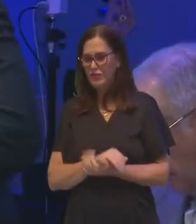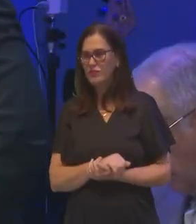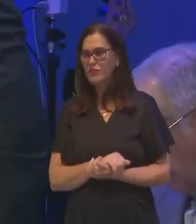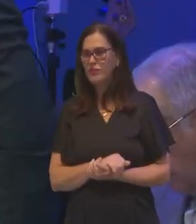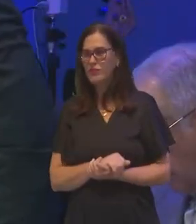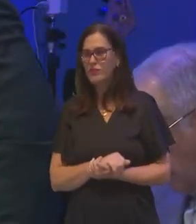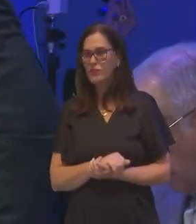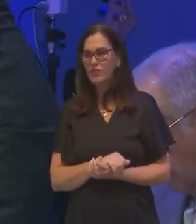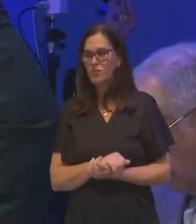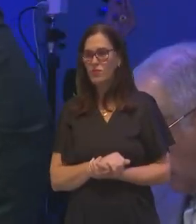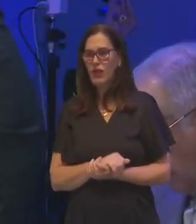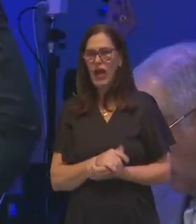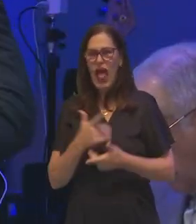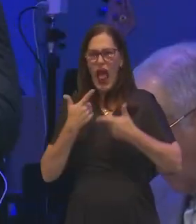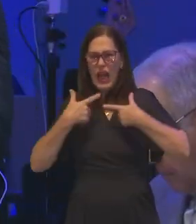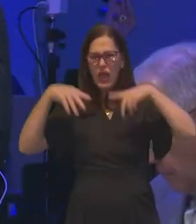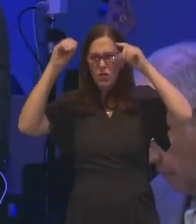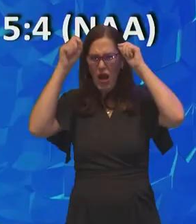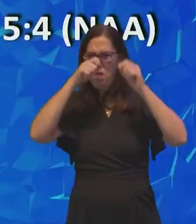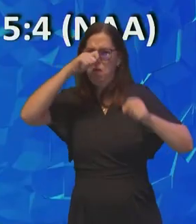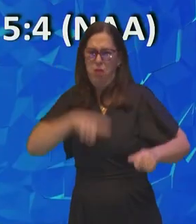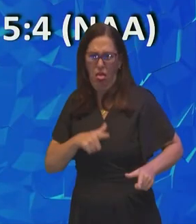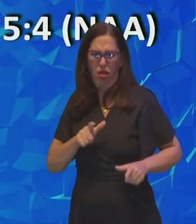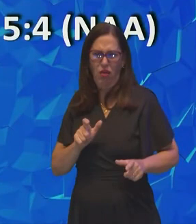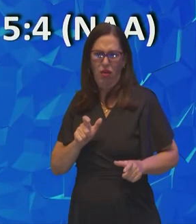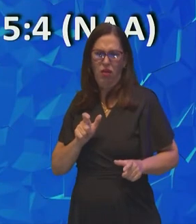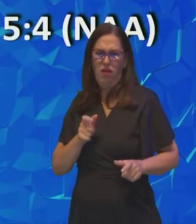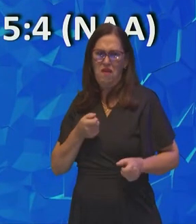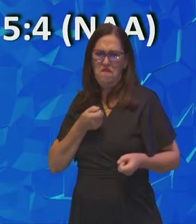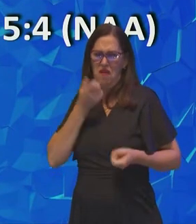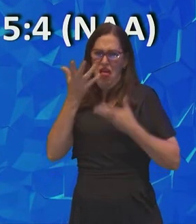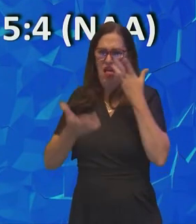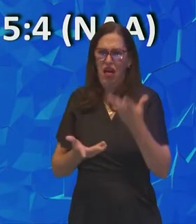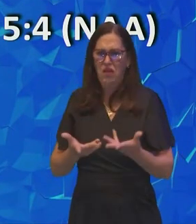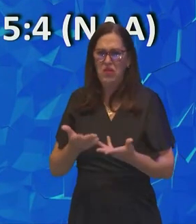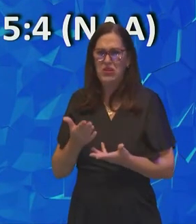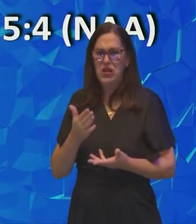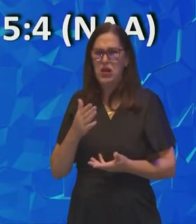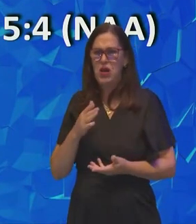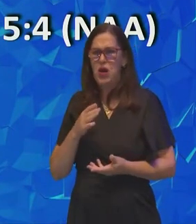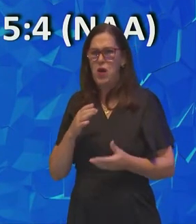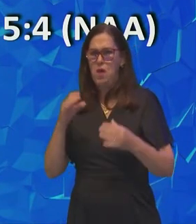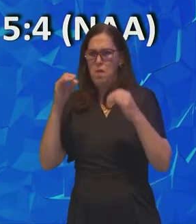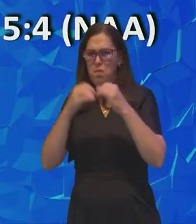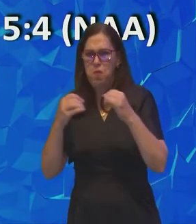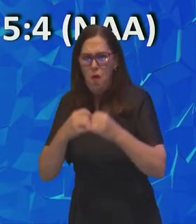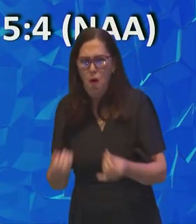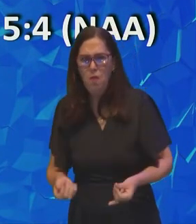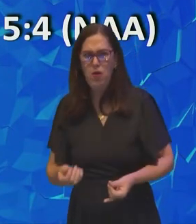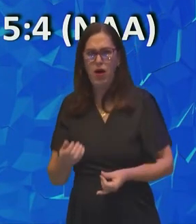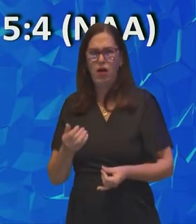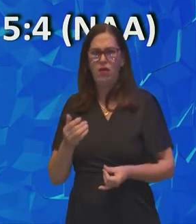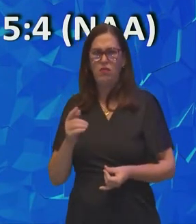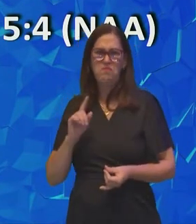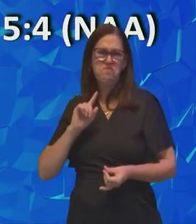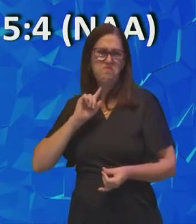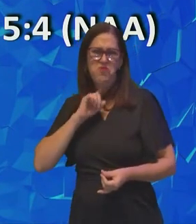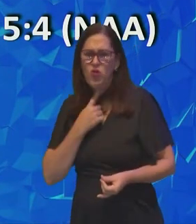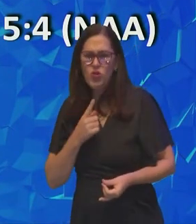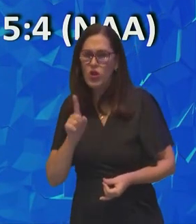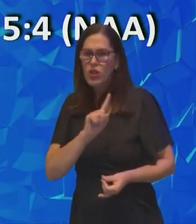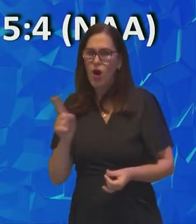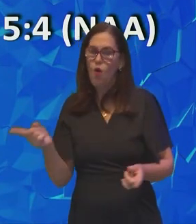Não usem linguagem grosseira, não digam coisas tolas, indecentes, pois isso não convém. Pelo